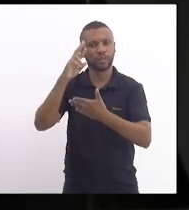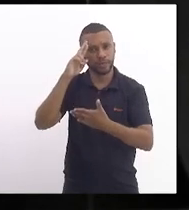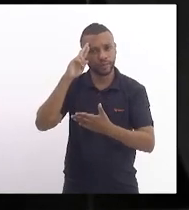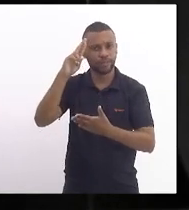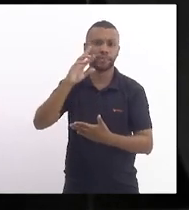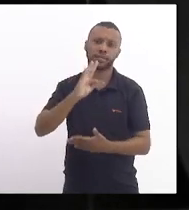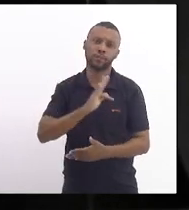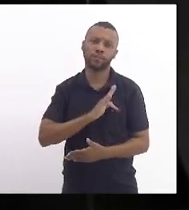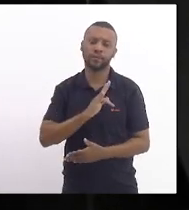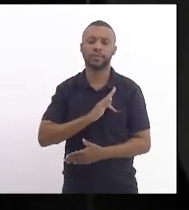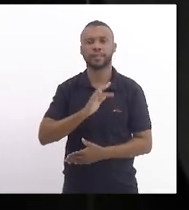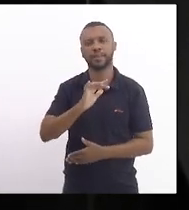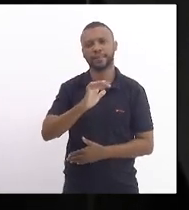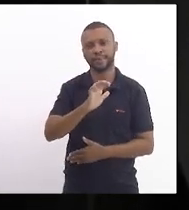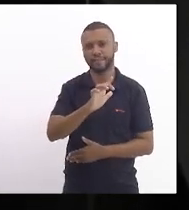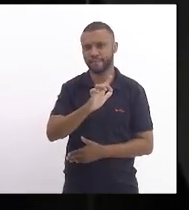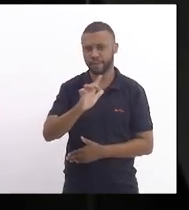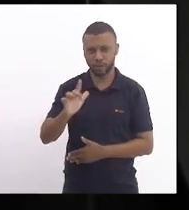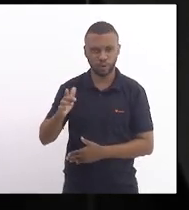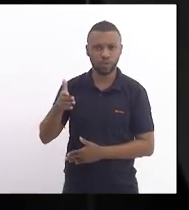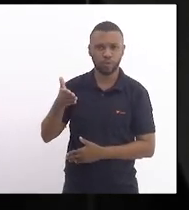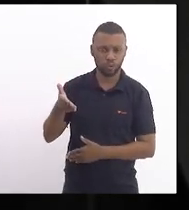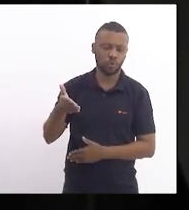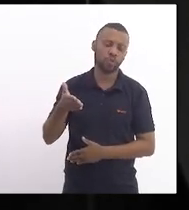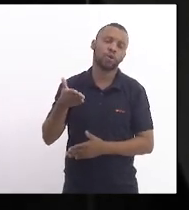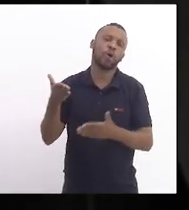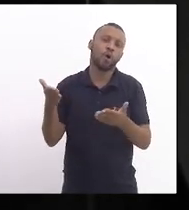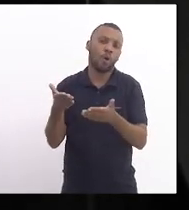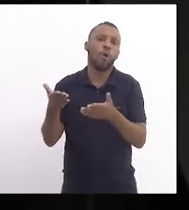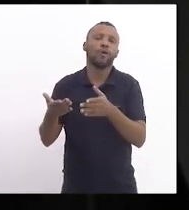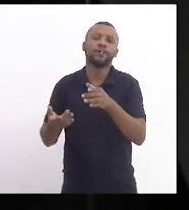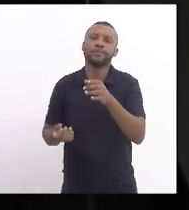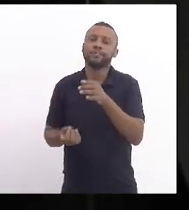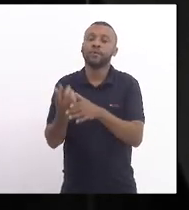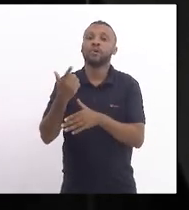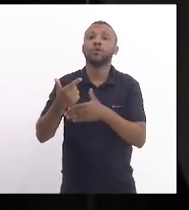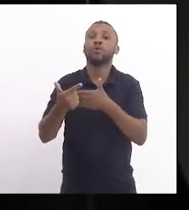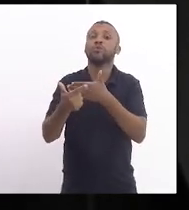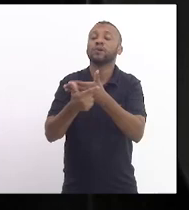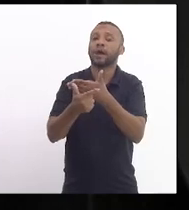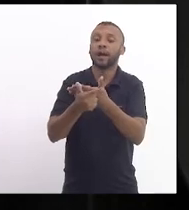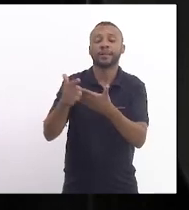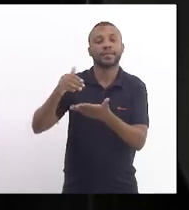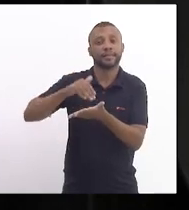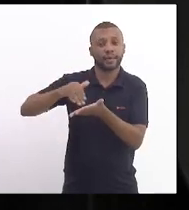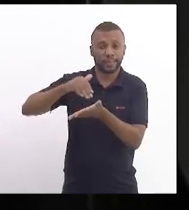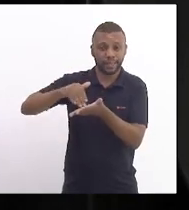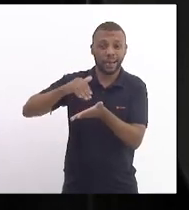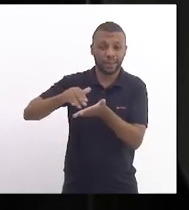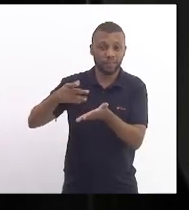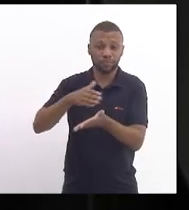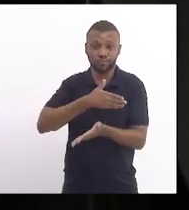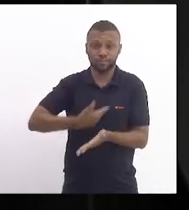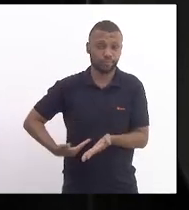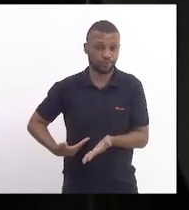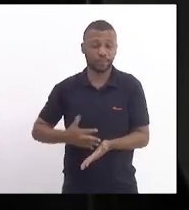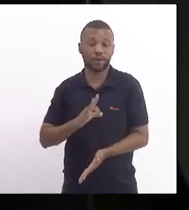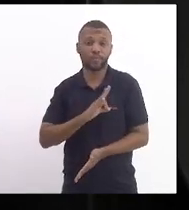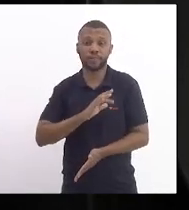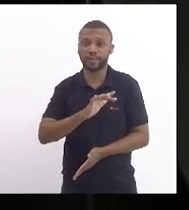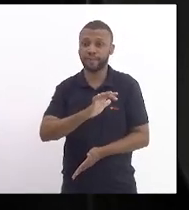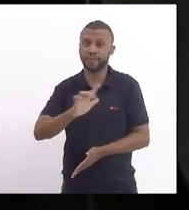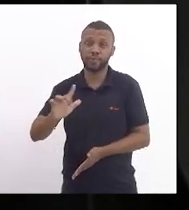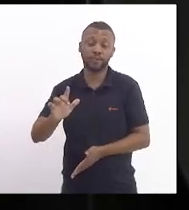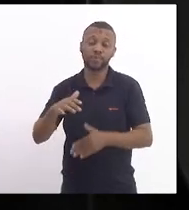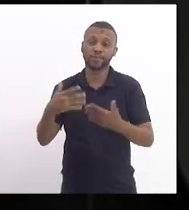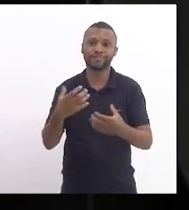chefia da Polícia Civil que hoje se consolida no cargo de Secretário de estado da Polícia Civil e fiquei